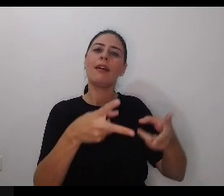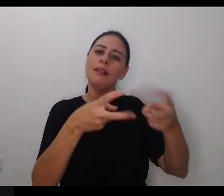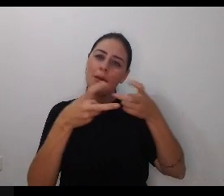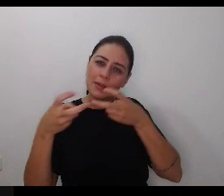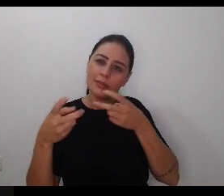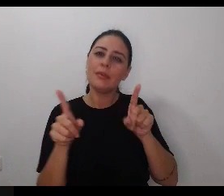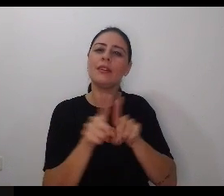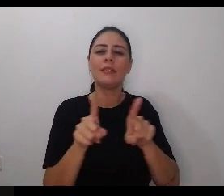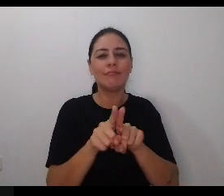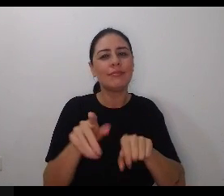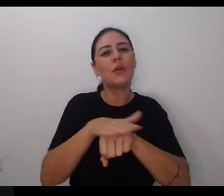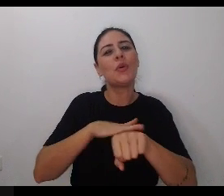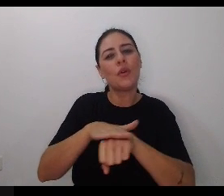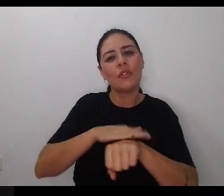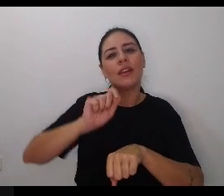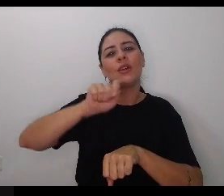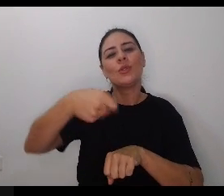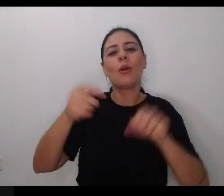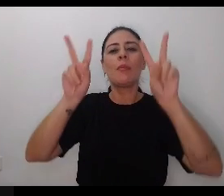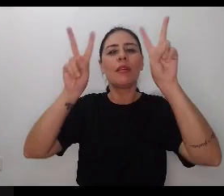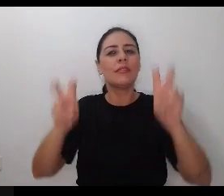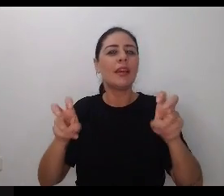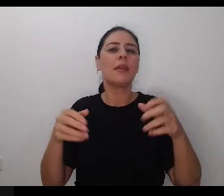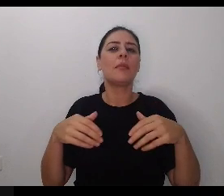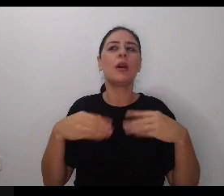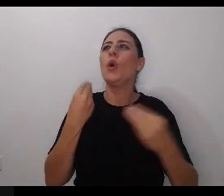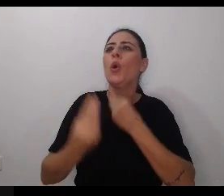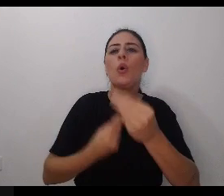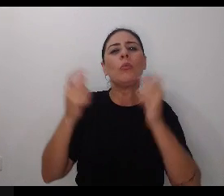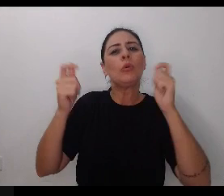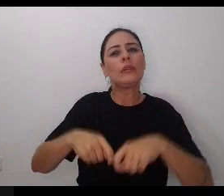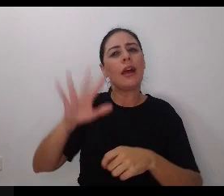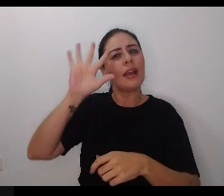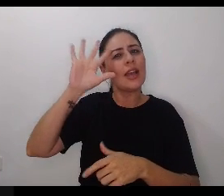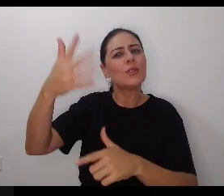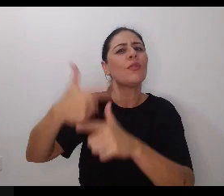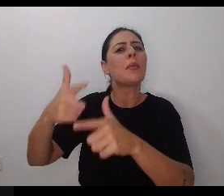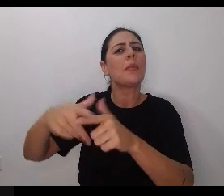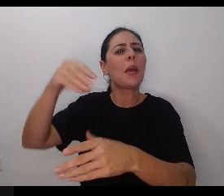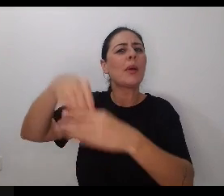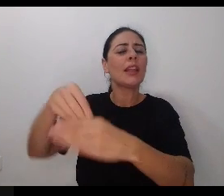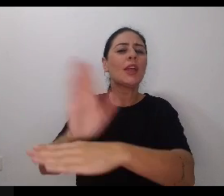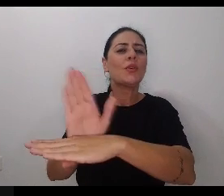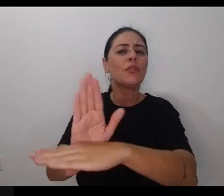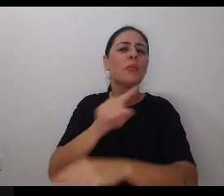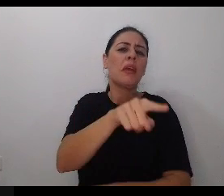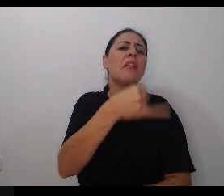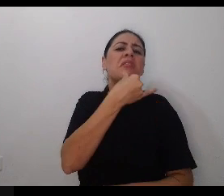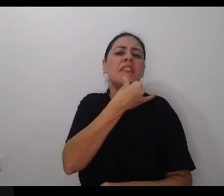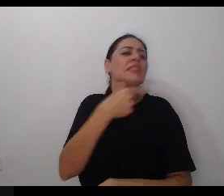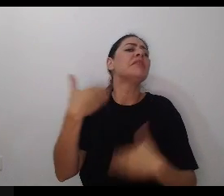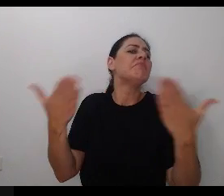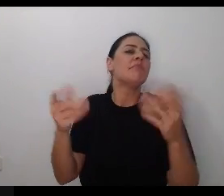emoções, perceber mais sobre as emoções, conversar sobre que saídas que o personagem no filme